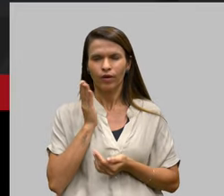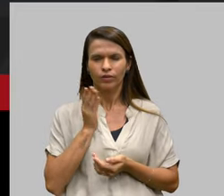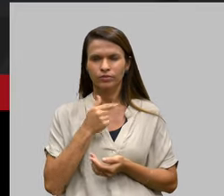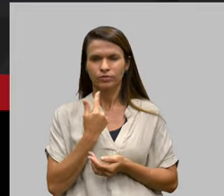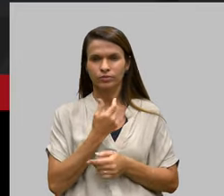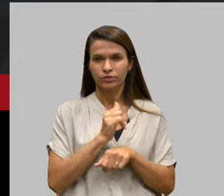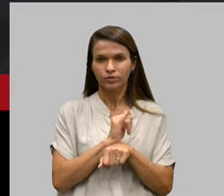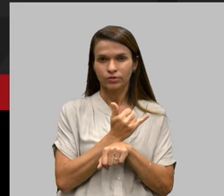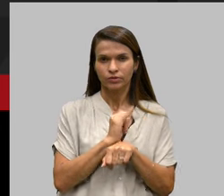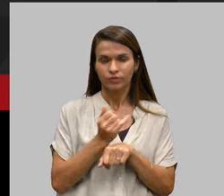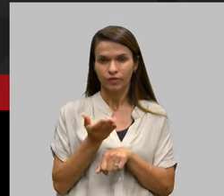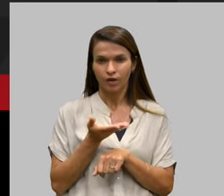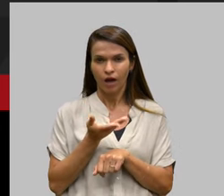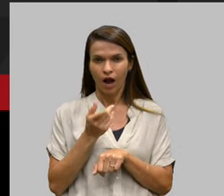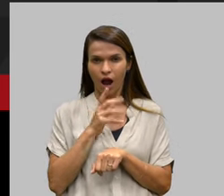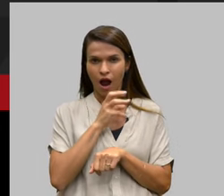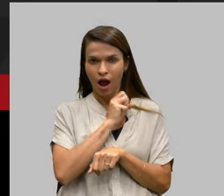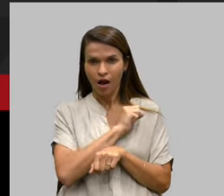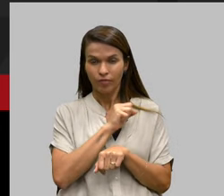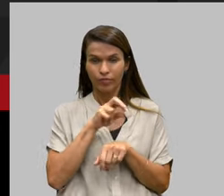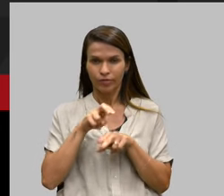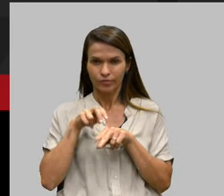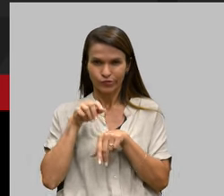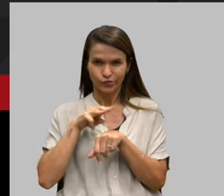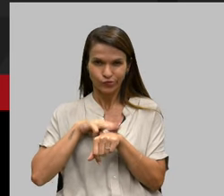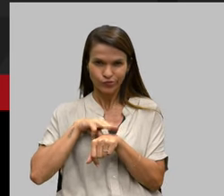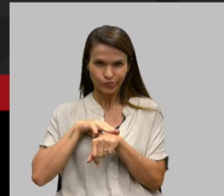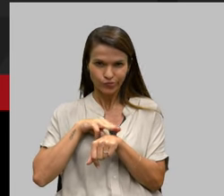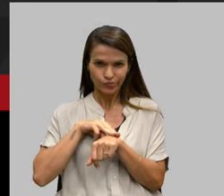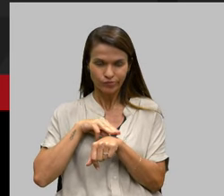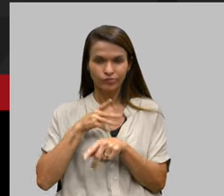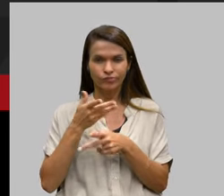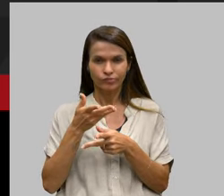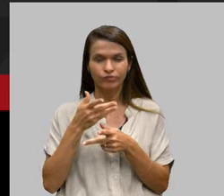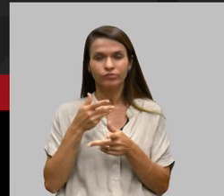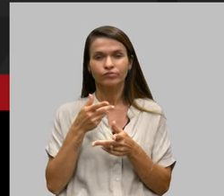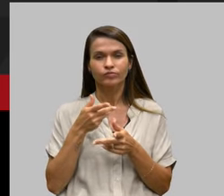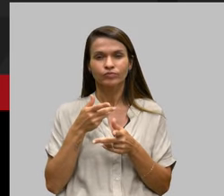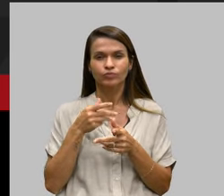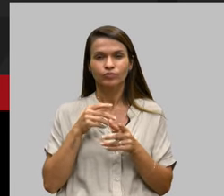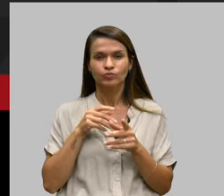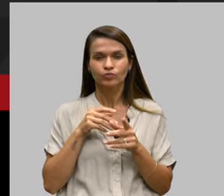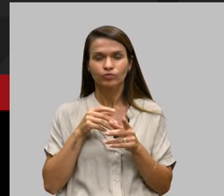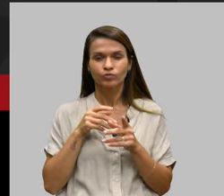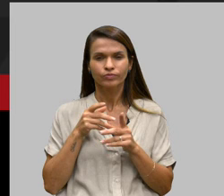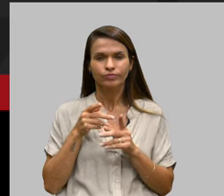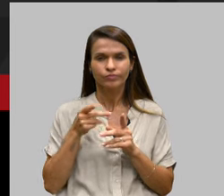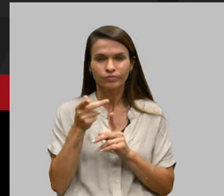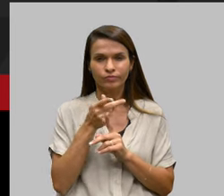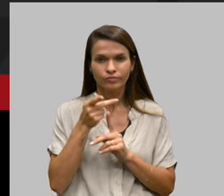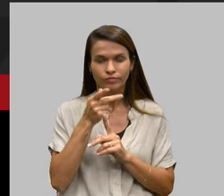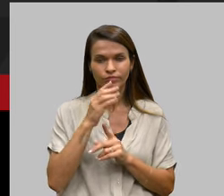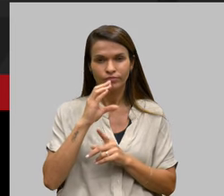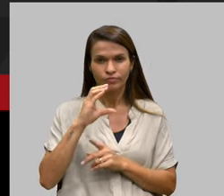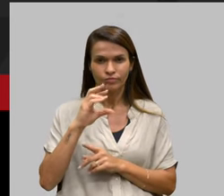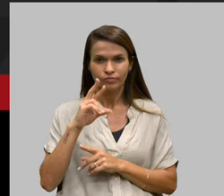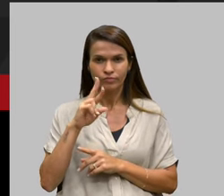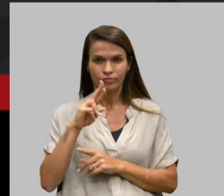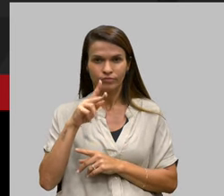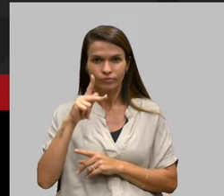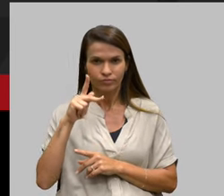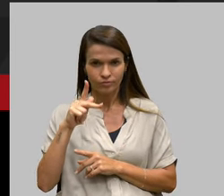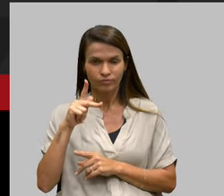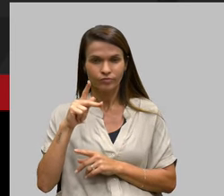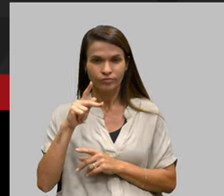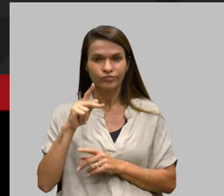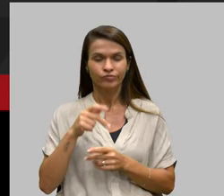vou correr aqui pra gente terminar no nosso tempo eh buscar o crp administrativo é uma estratégia que a gente tem e essa estratégia